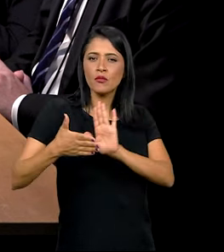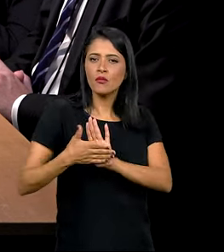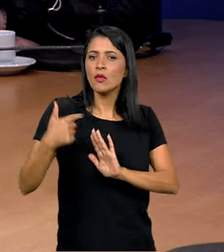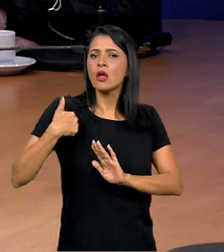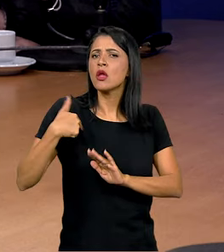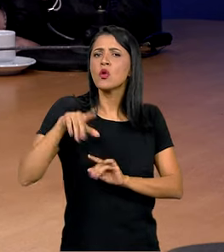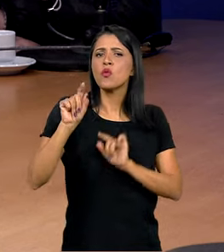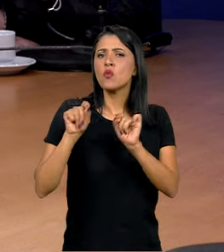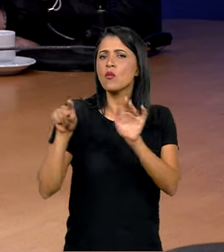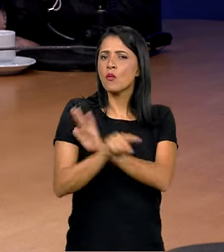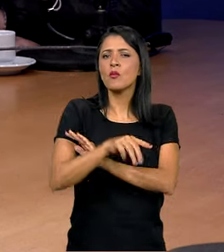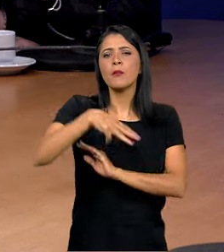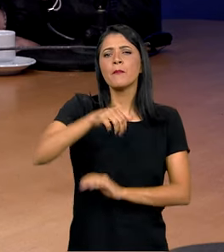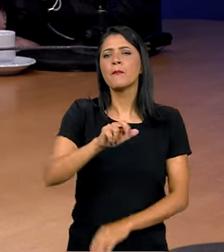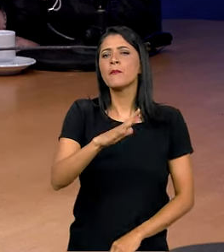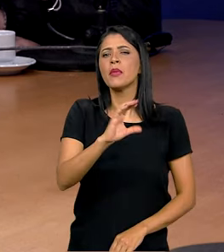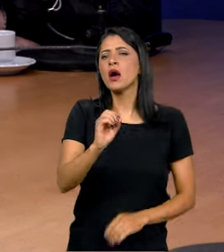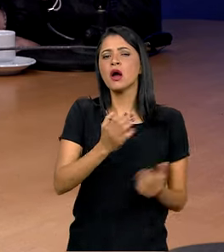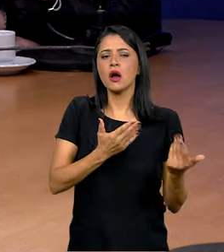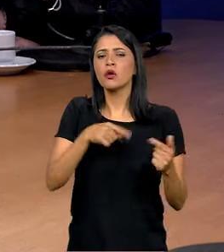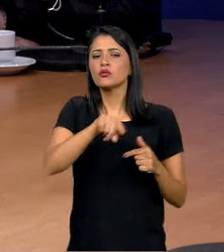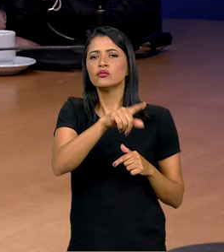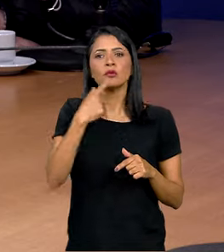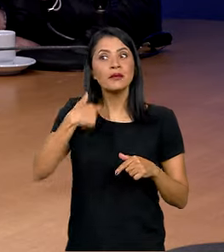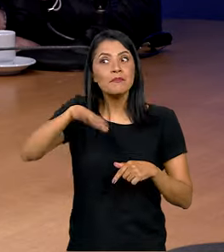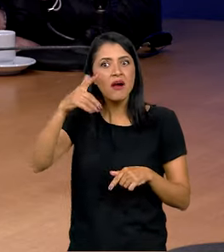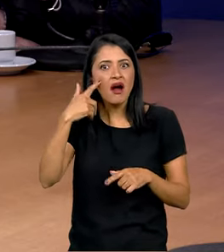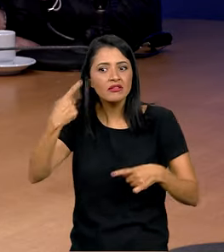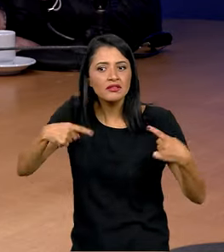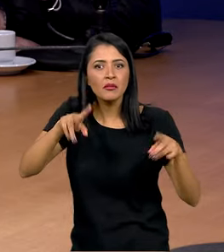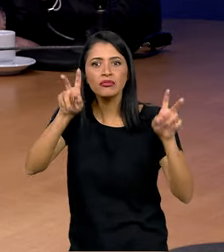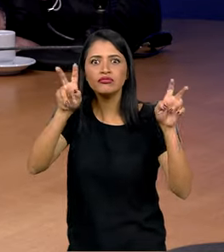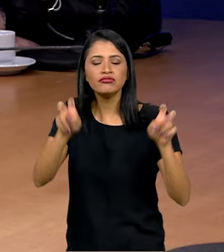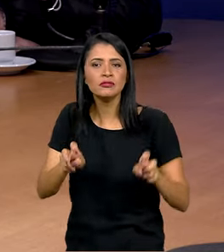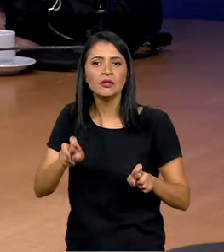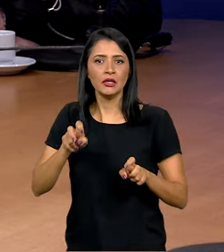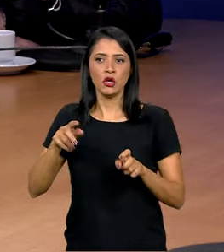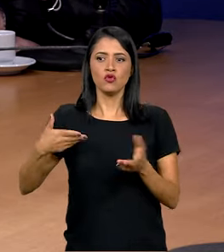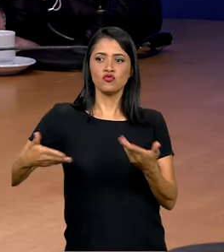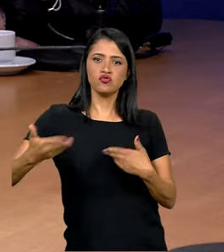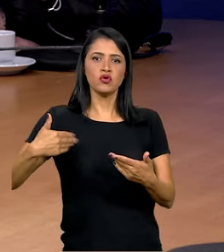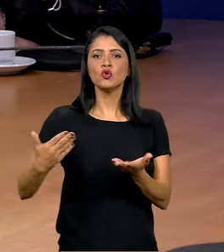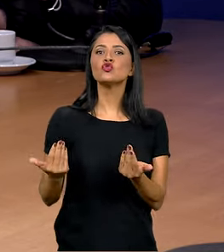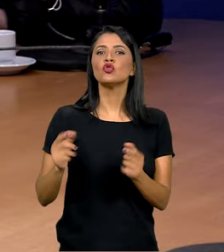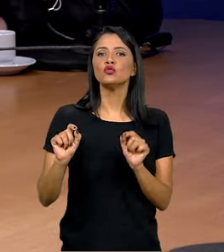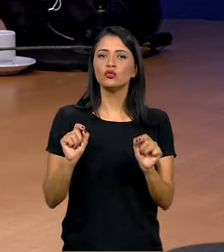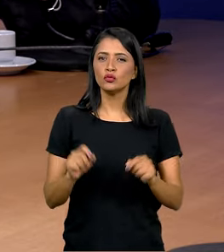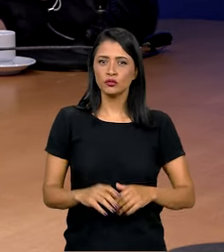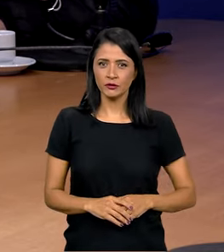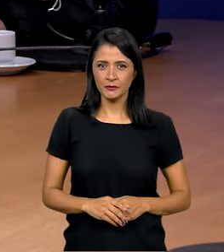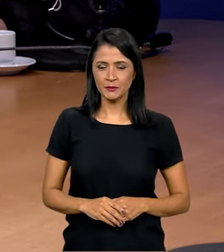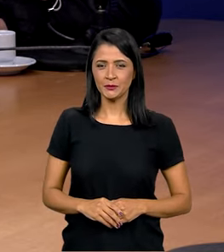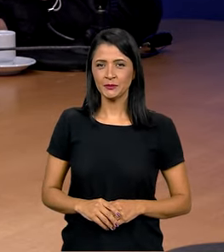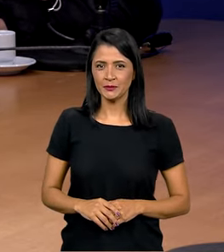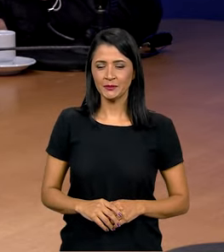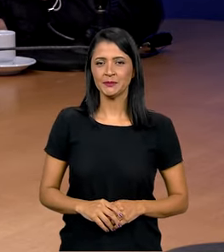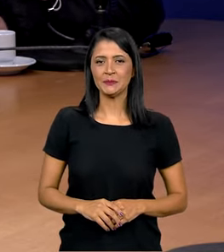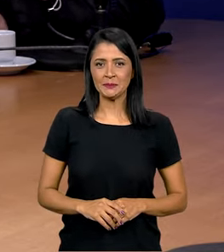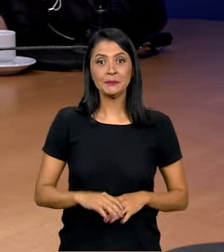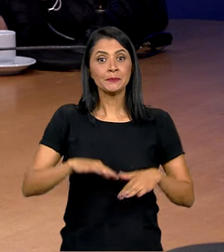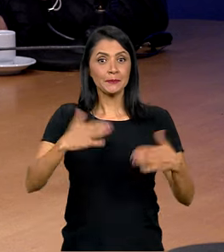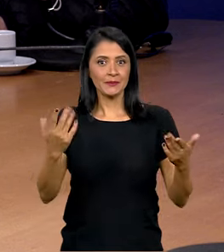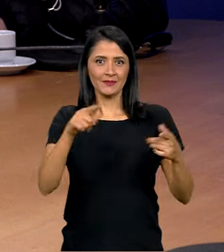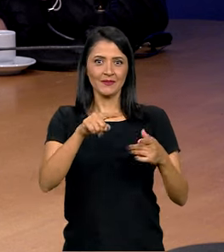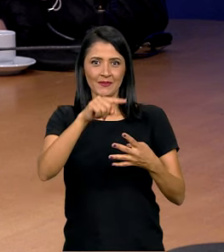queria saber Marcos você da Juventude o que que mais bombou entre os jovens bom eh